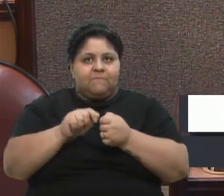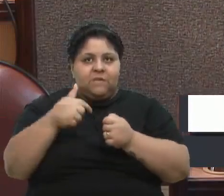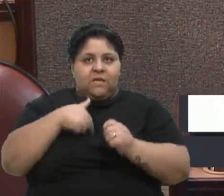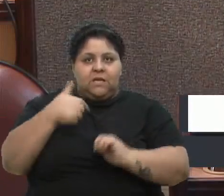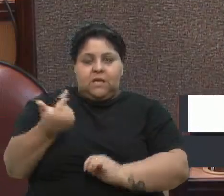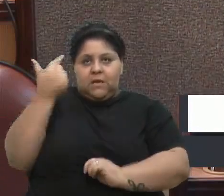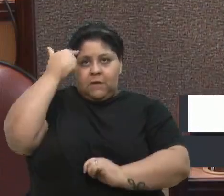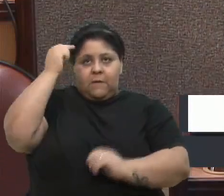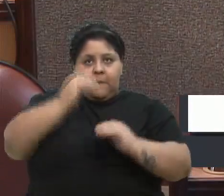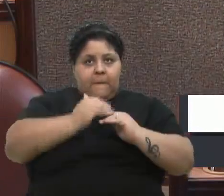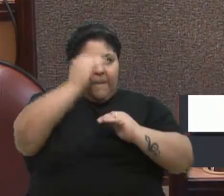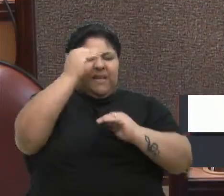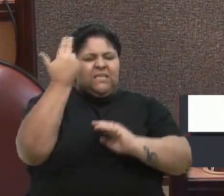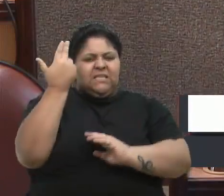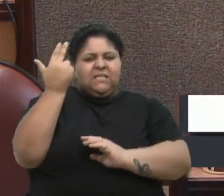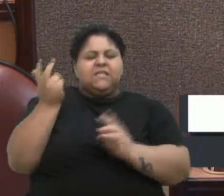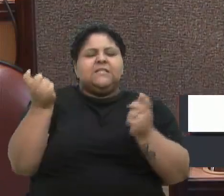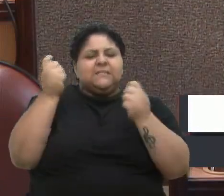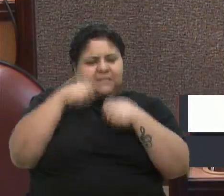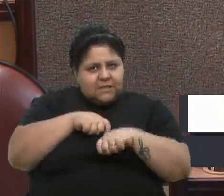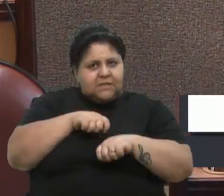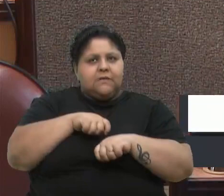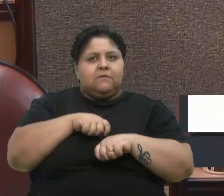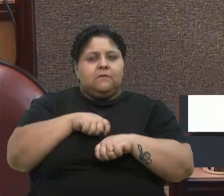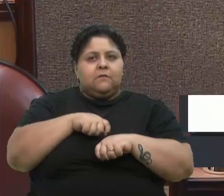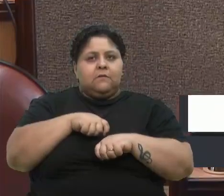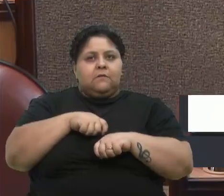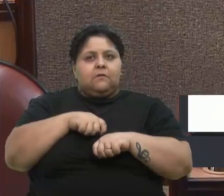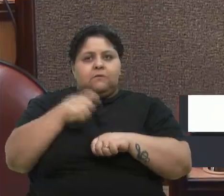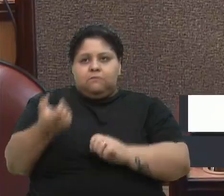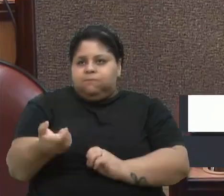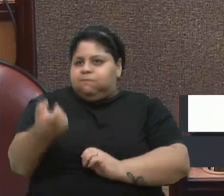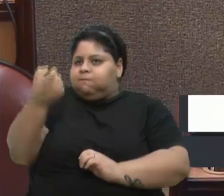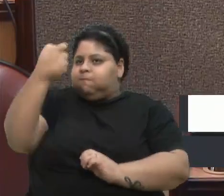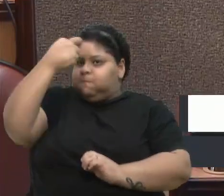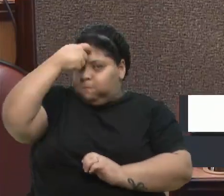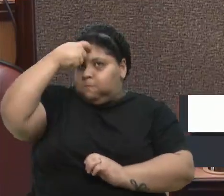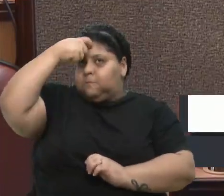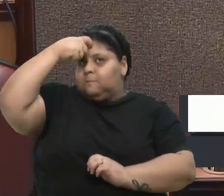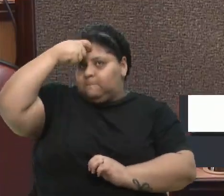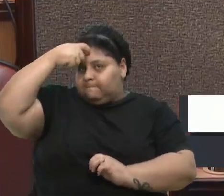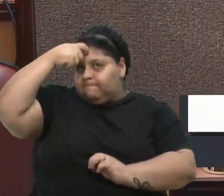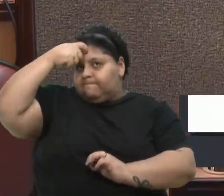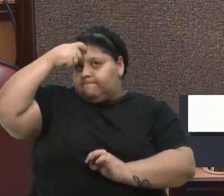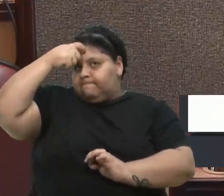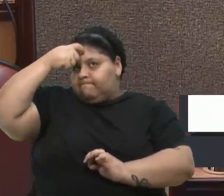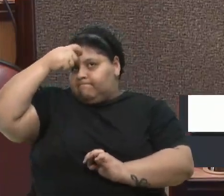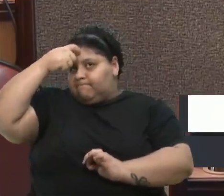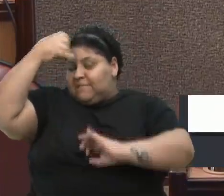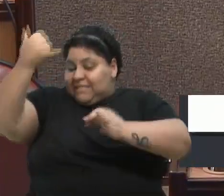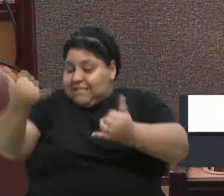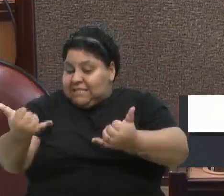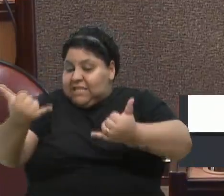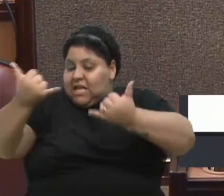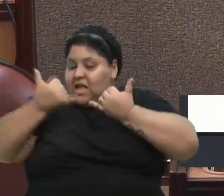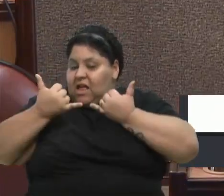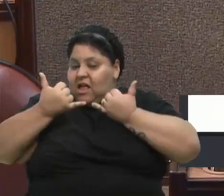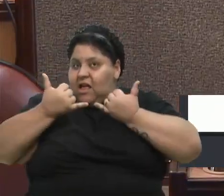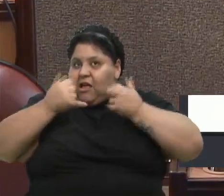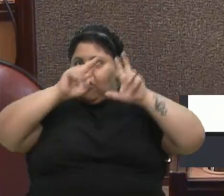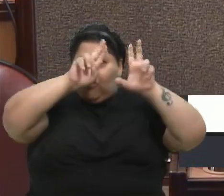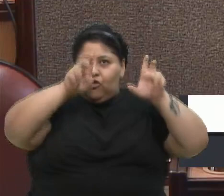cada vez mais necessário, né, que é levar a conscientização, é levar informação a respeito do